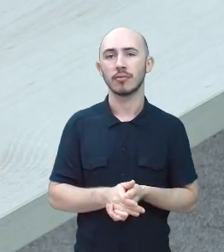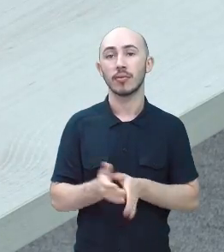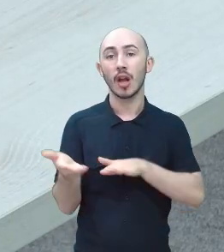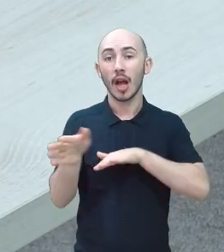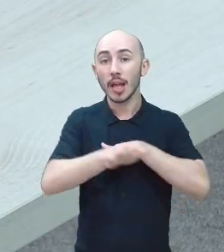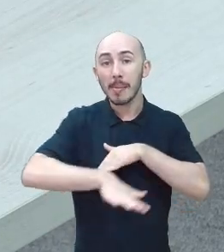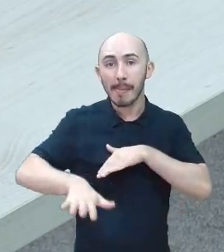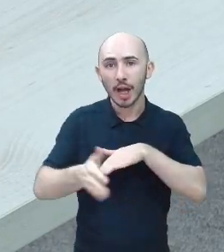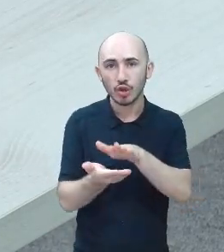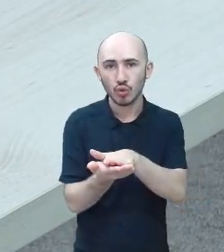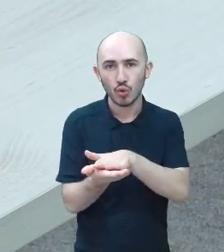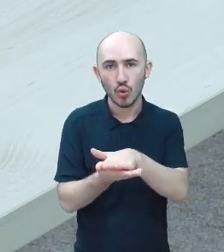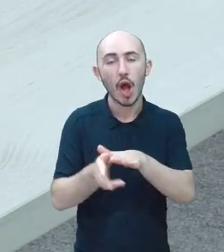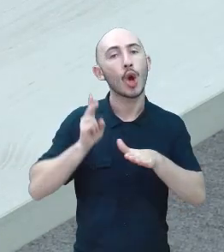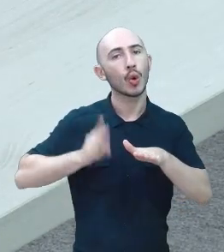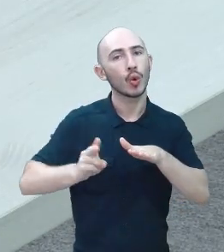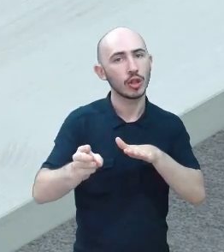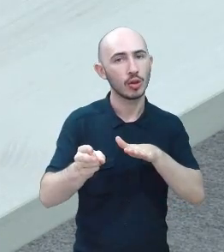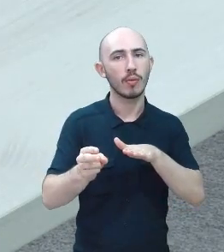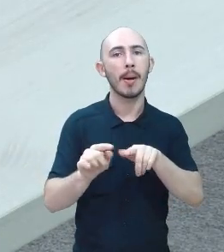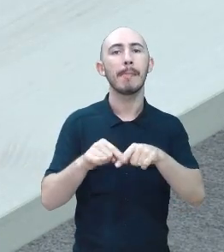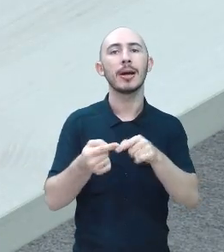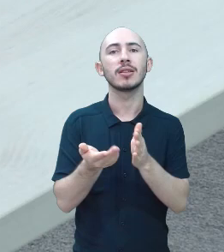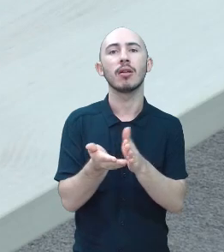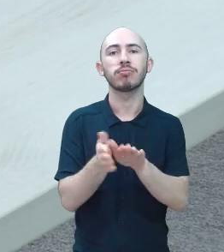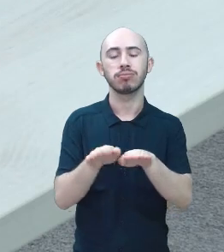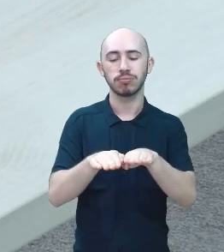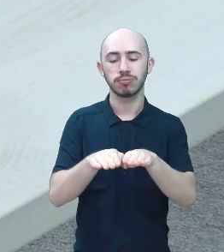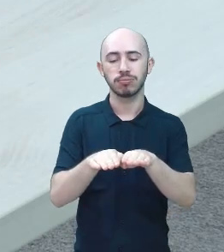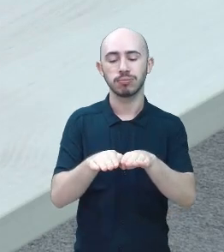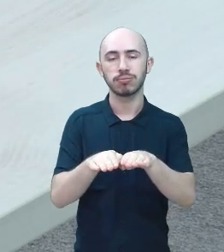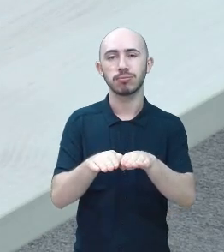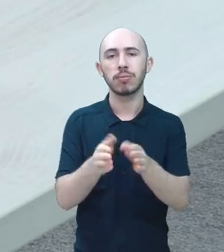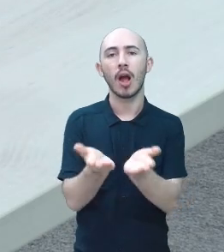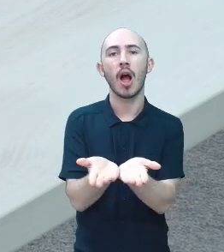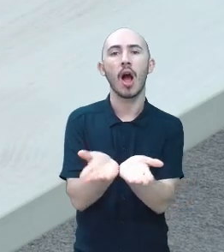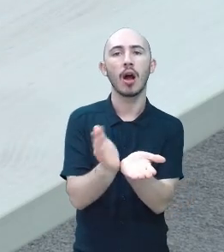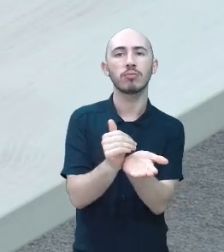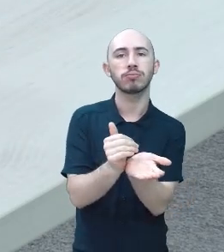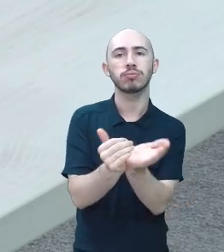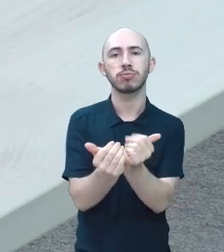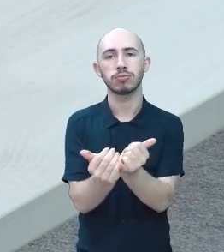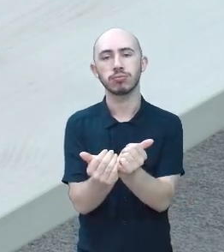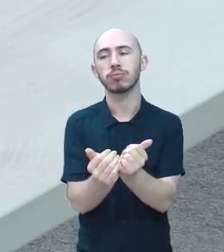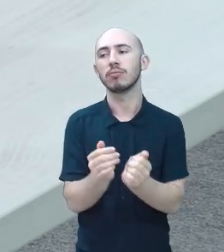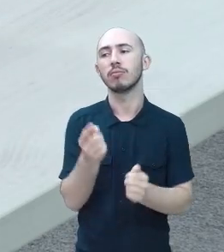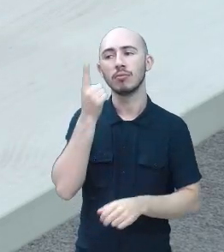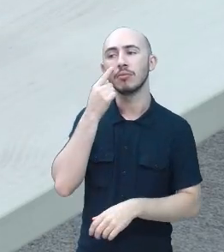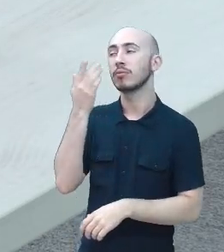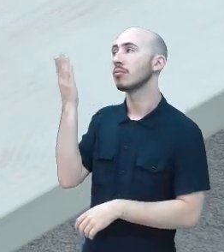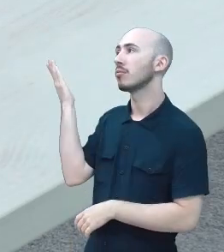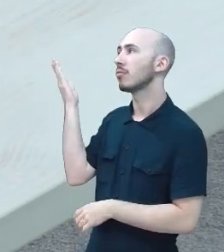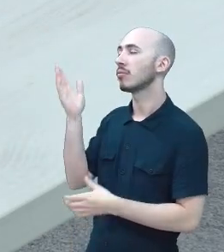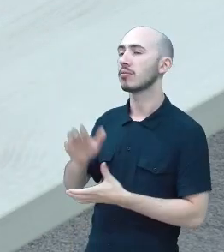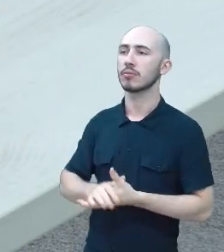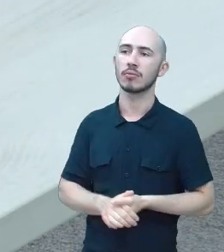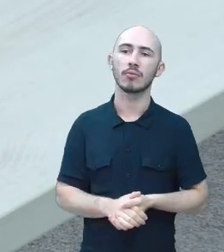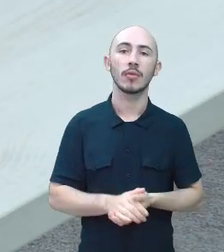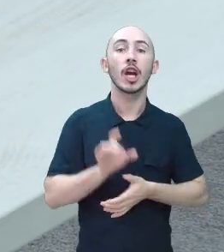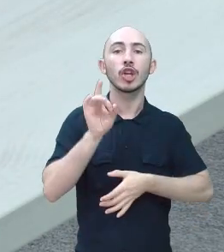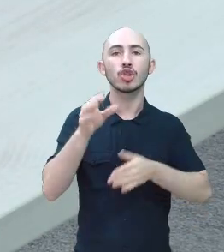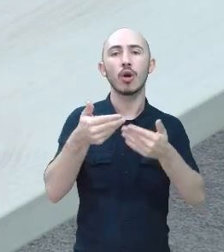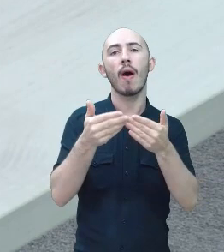ficar inteira, tá? Vocês vão dobrar para cima novamente a parte